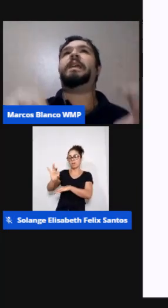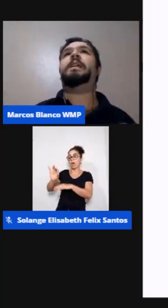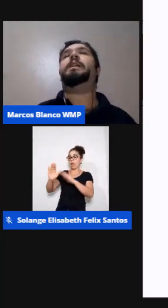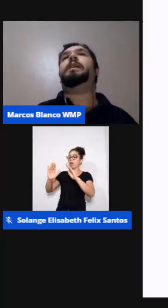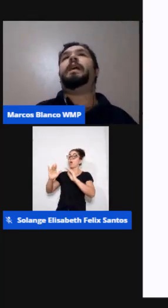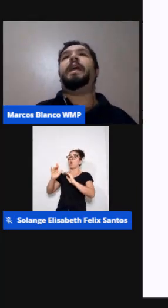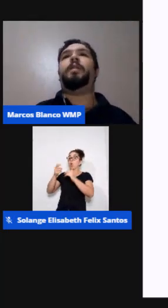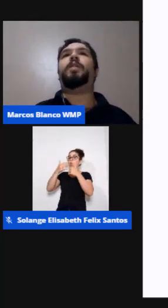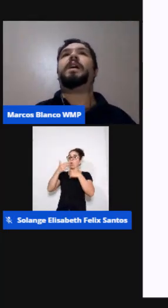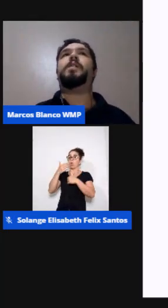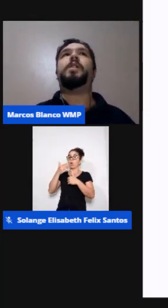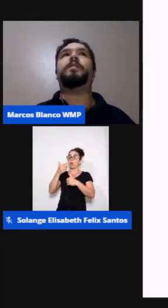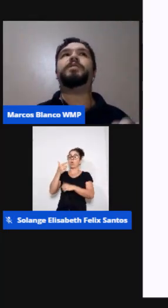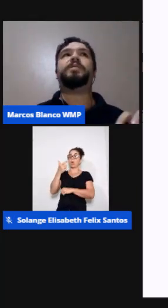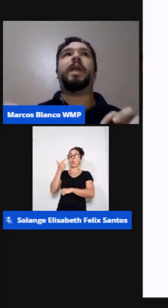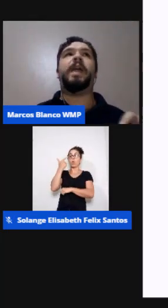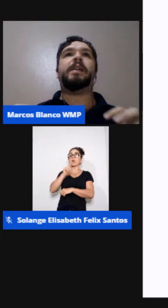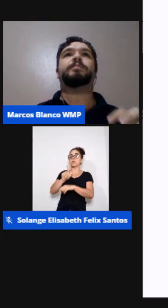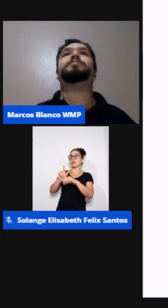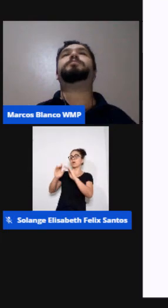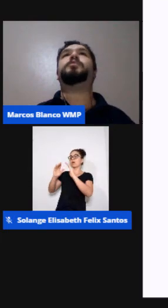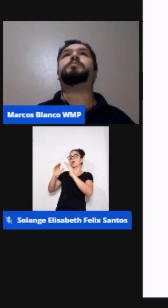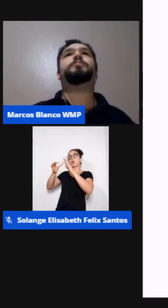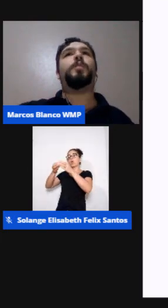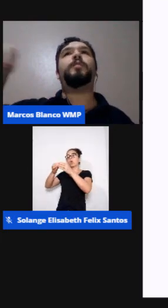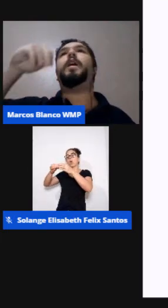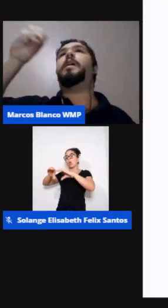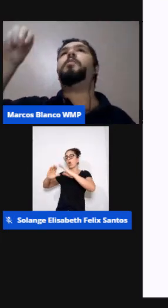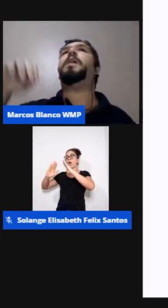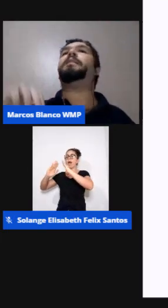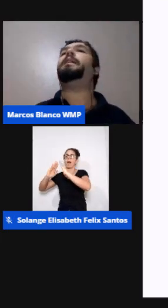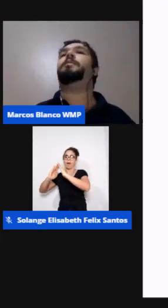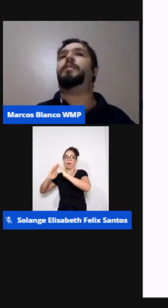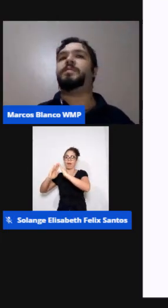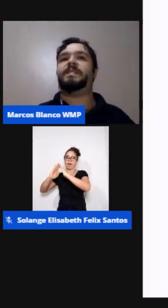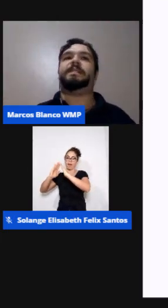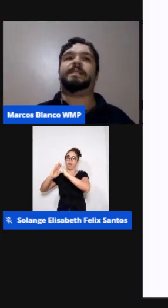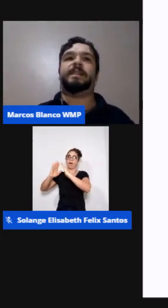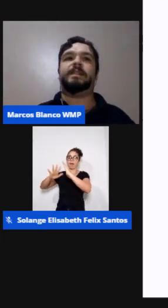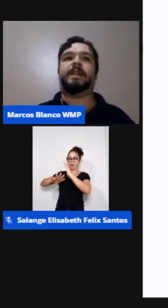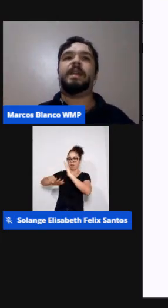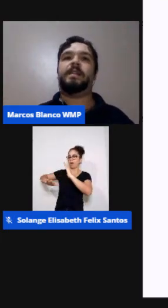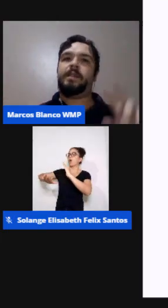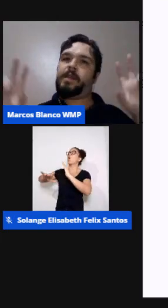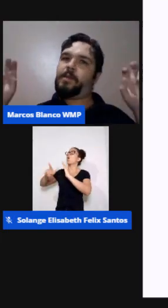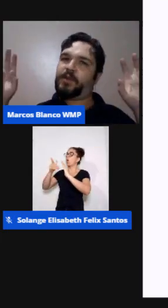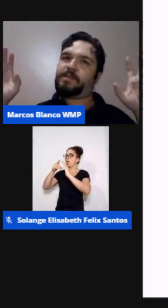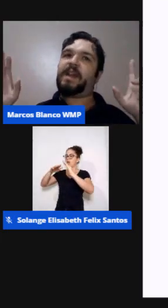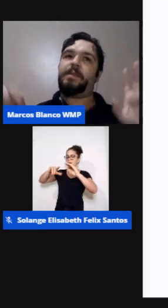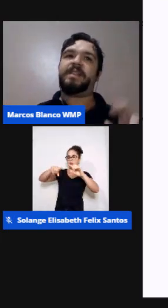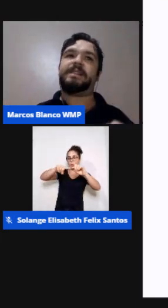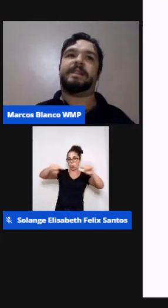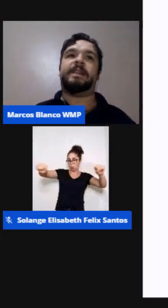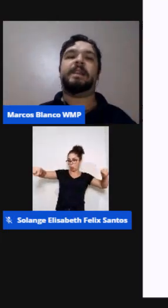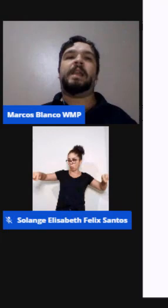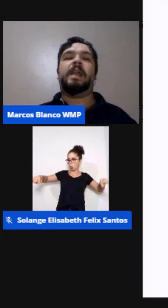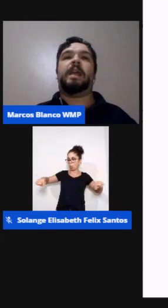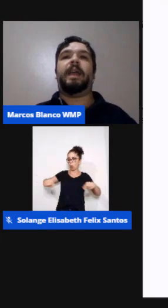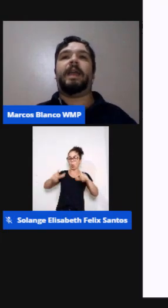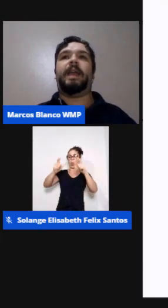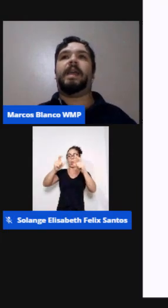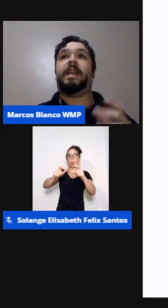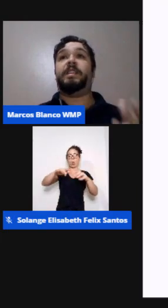fêmea consegue colocar ovos, povoar um quarteirão, vamos dizer assim. Né? Aproximadamente